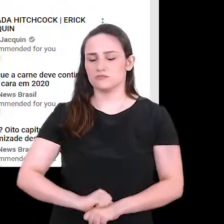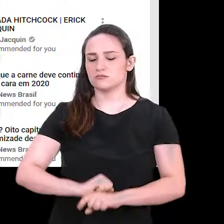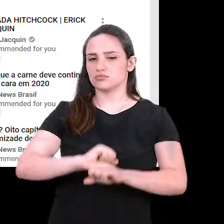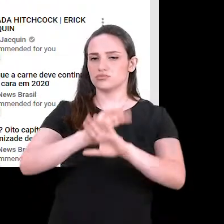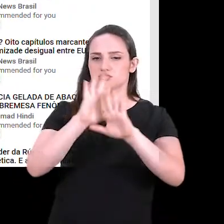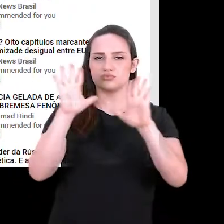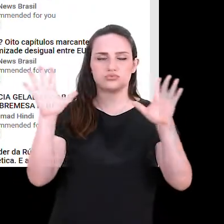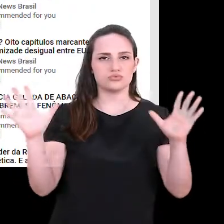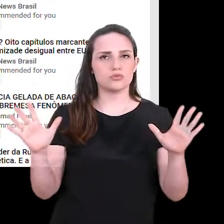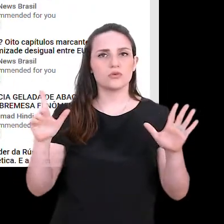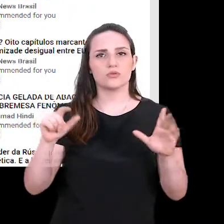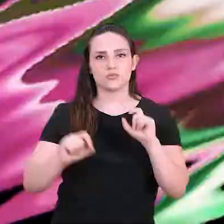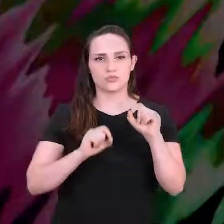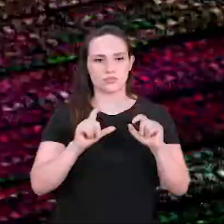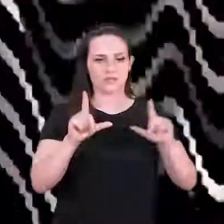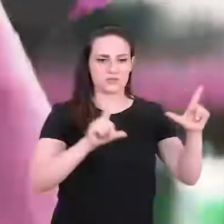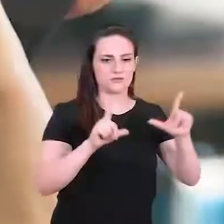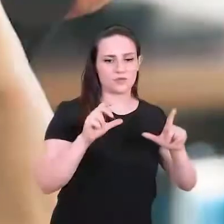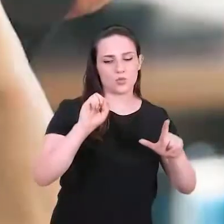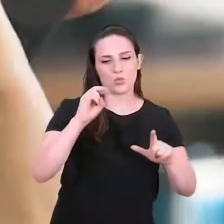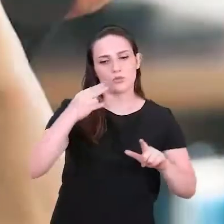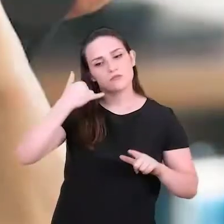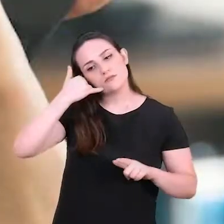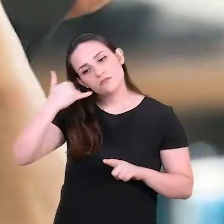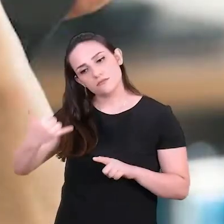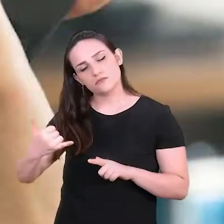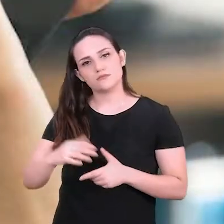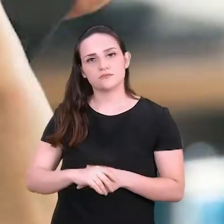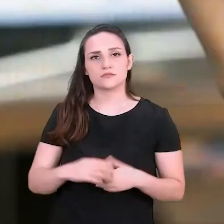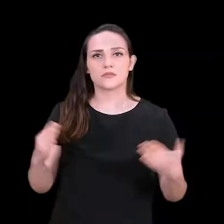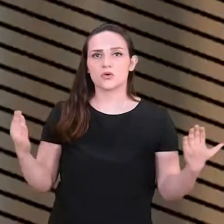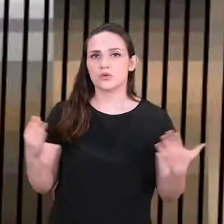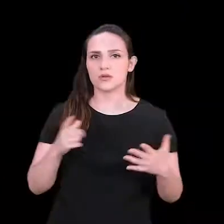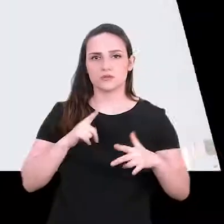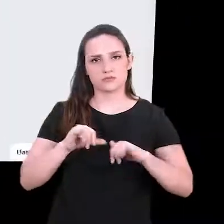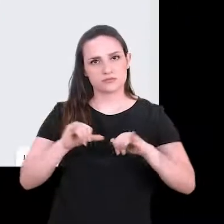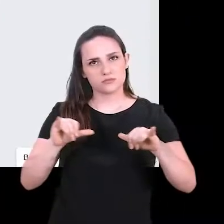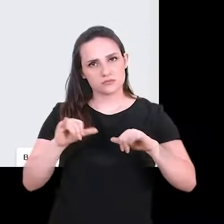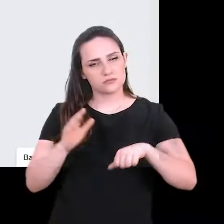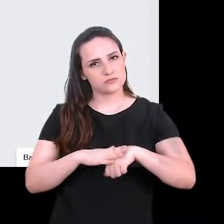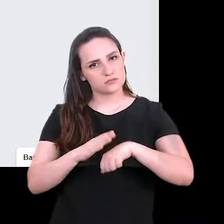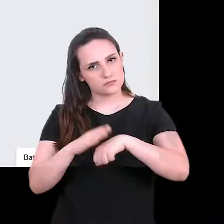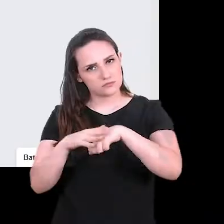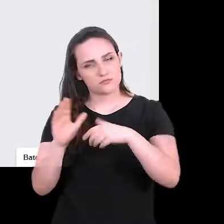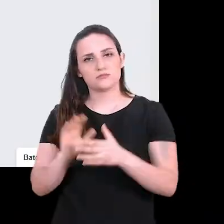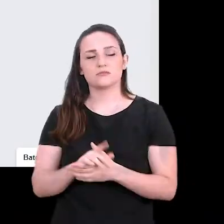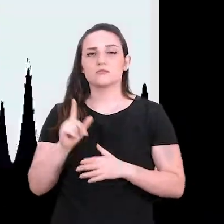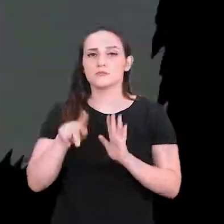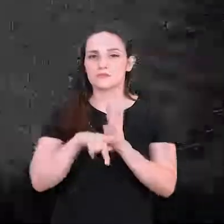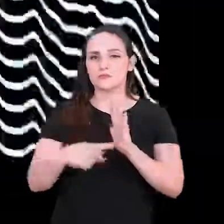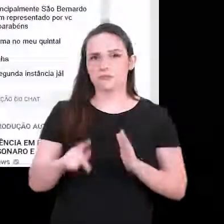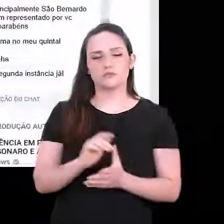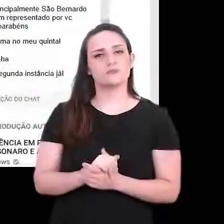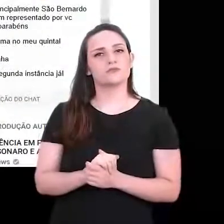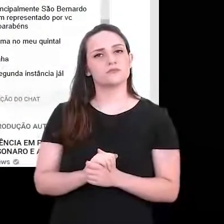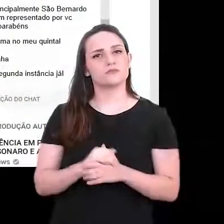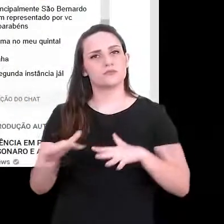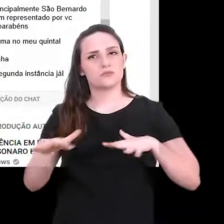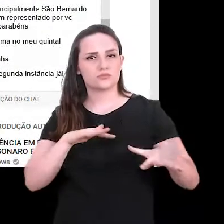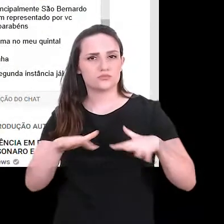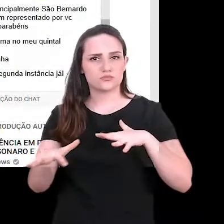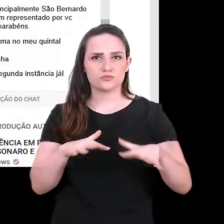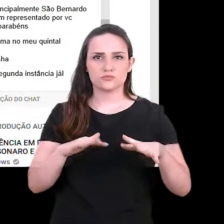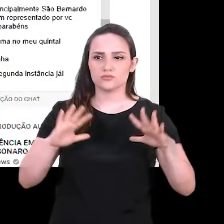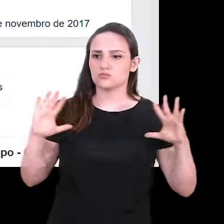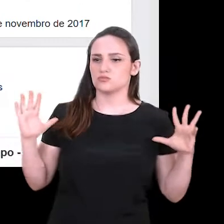com conteúdos que estão presentes seja na TV ou no celular, a maneira de consumir notícia vem mudando. Isso faz parte também de